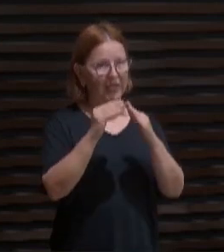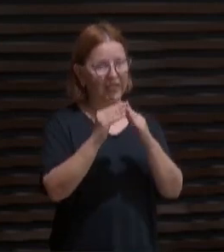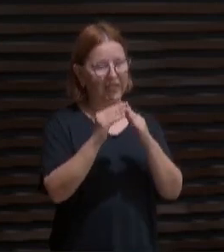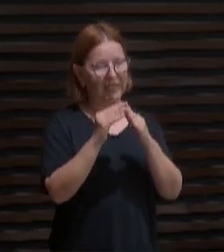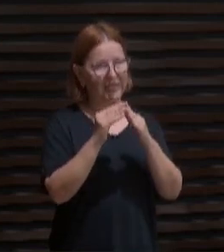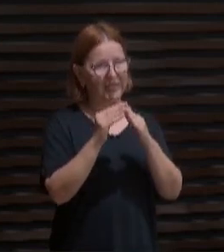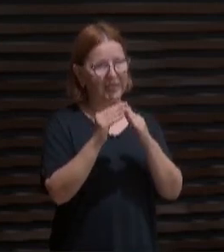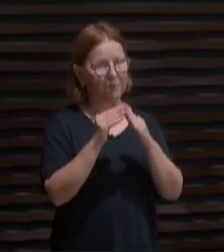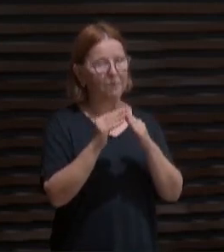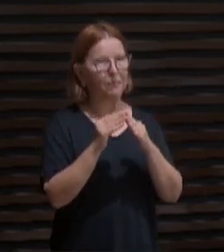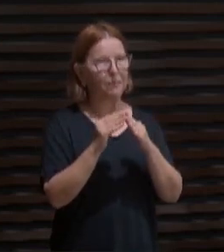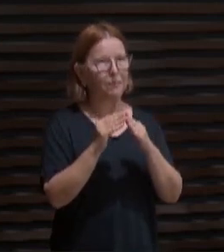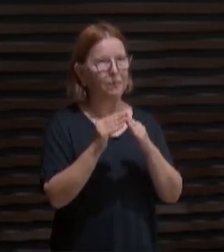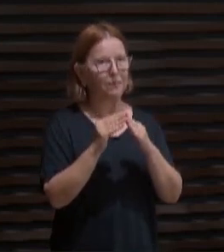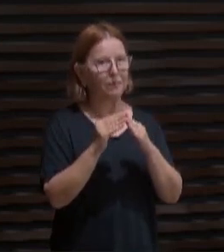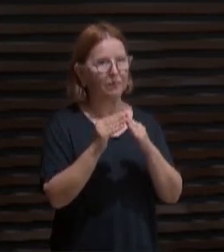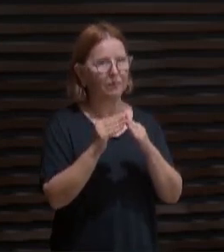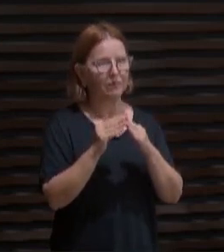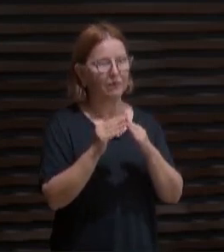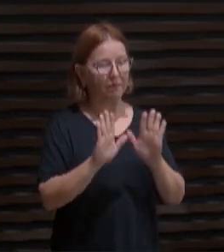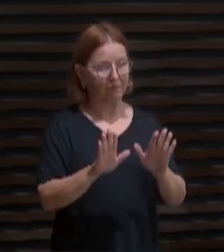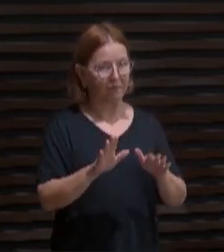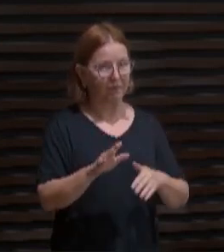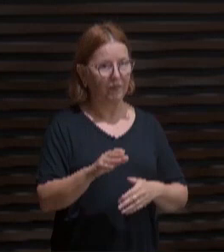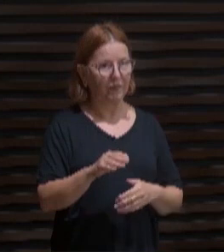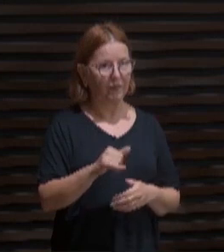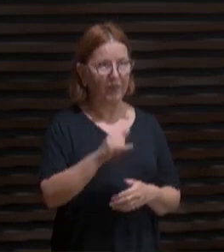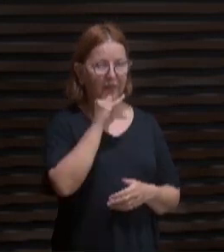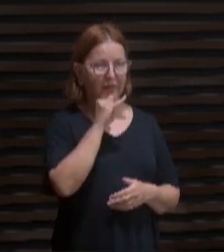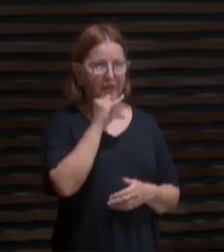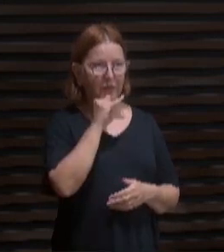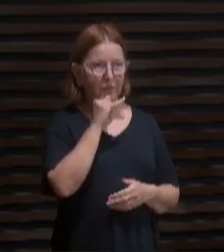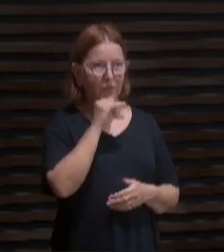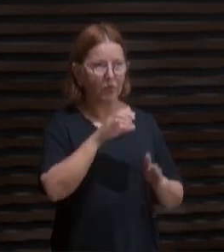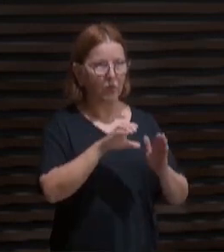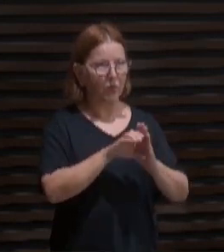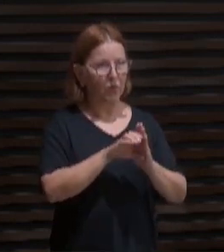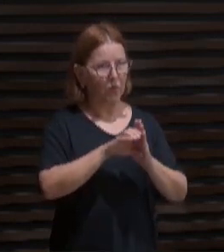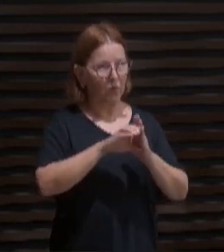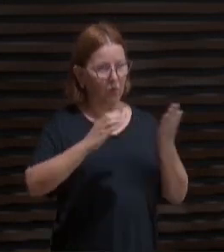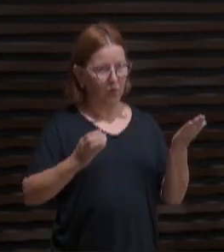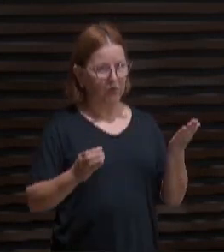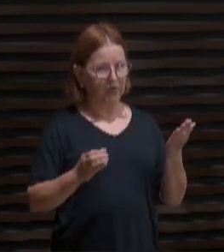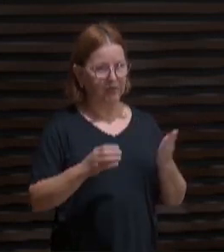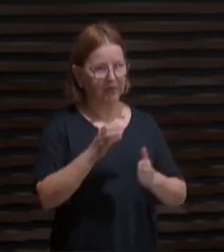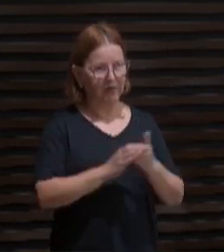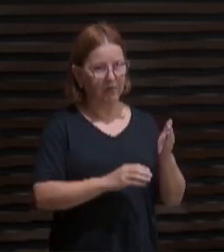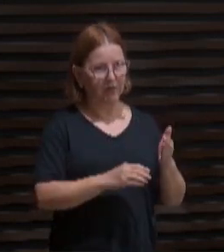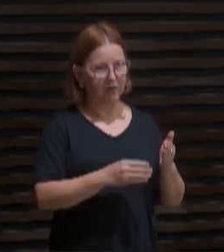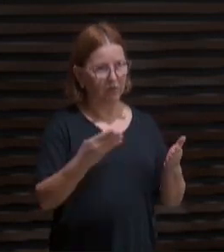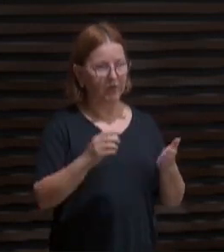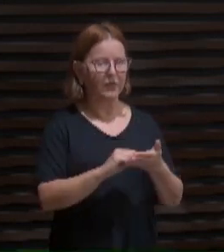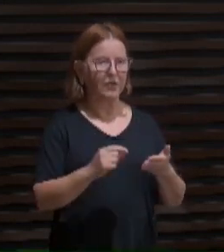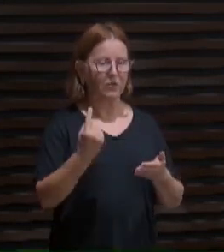ideia de, por exemplo, Colossenses, eu anoto, eu só vou citar Colossenses 4,15,